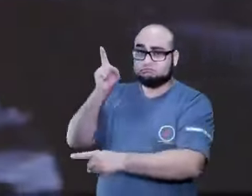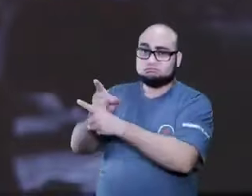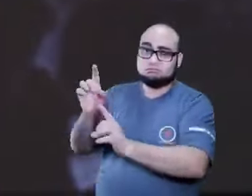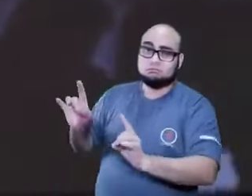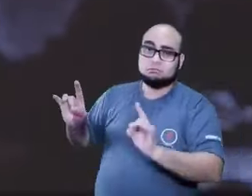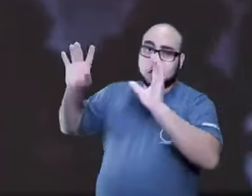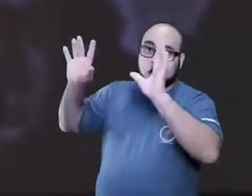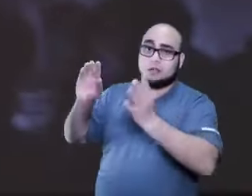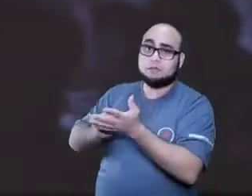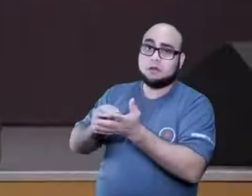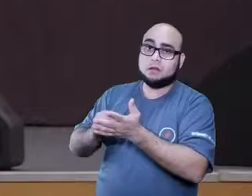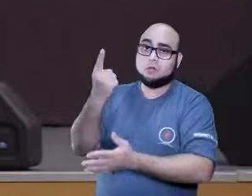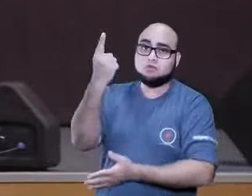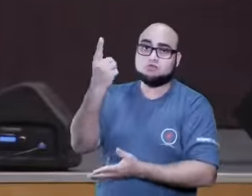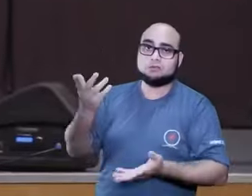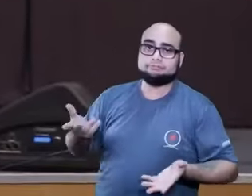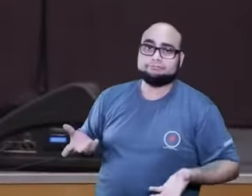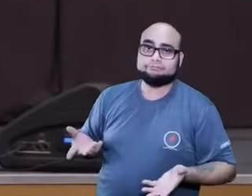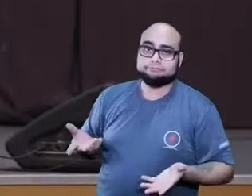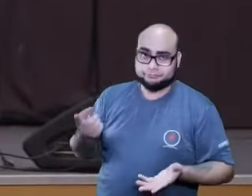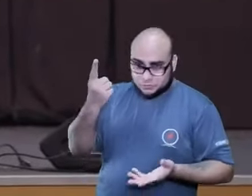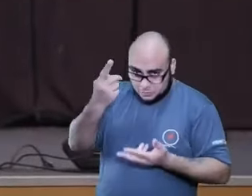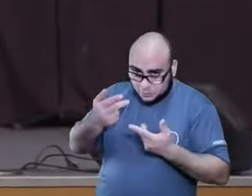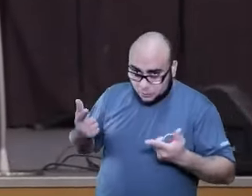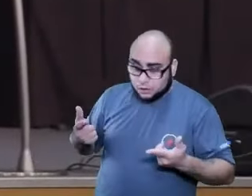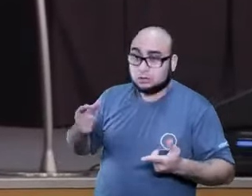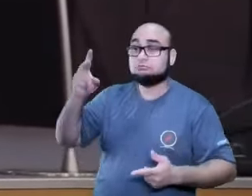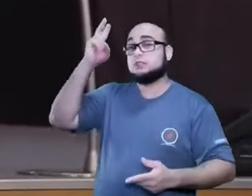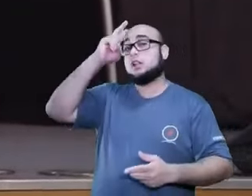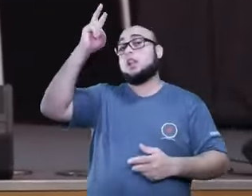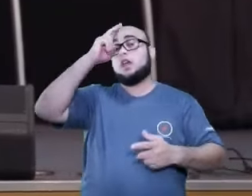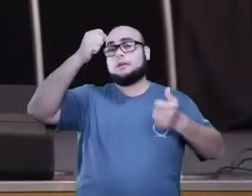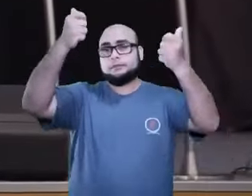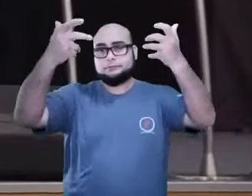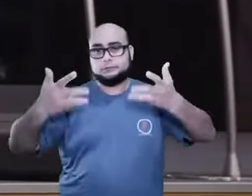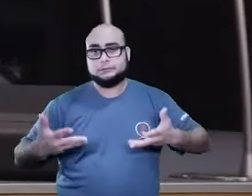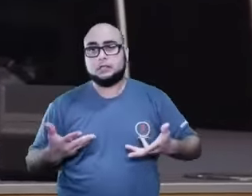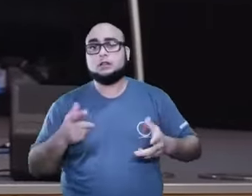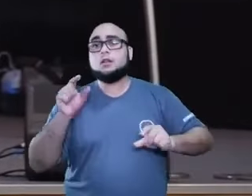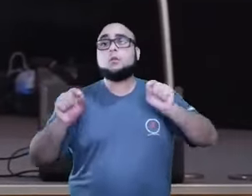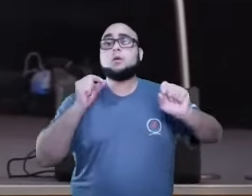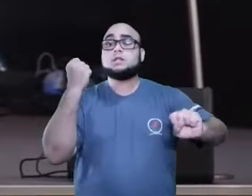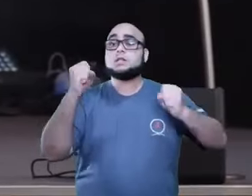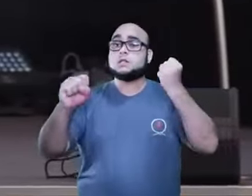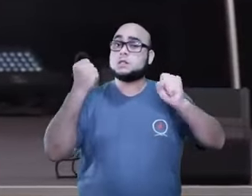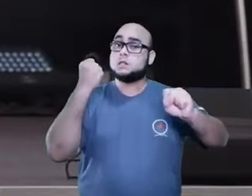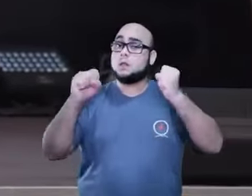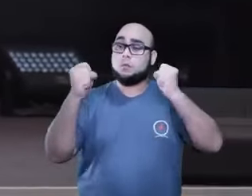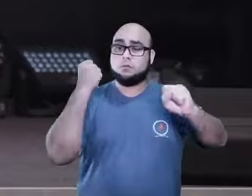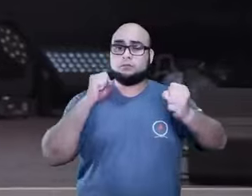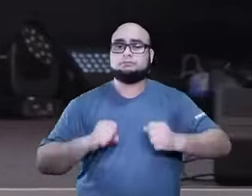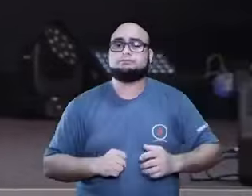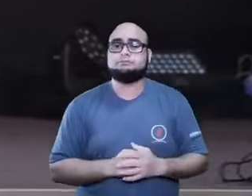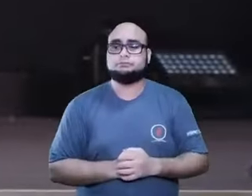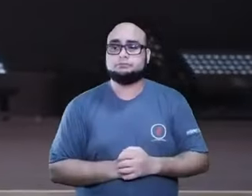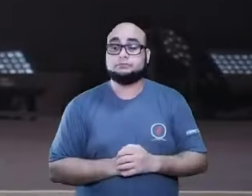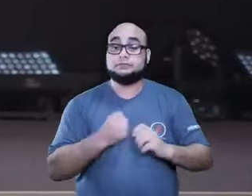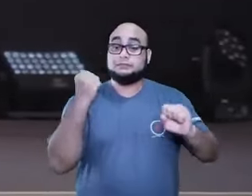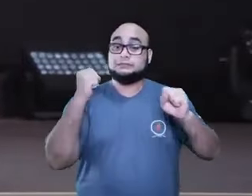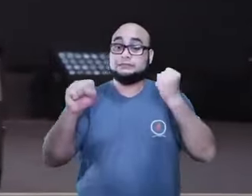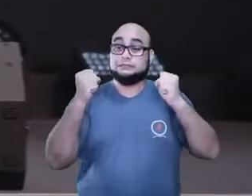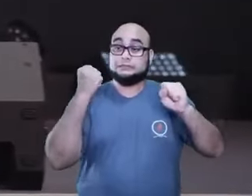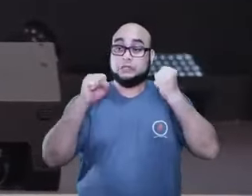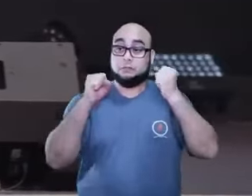alguma falta. Fiquei me lembrando da oração do salmista, quando ele vai dizer a Deus algo que eu penso que